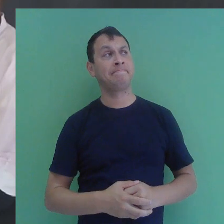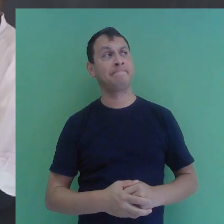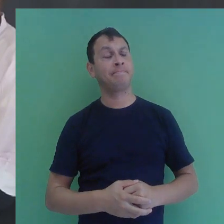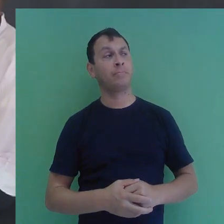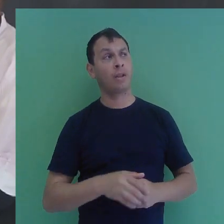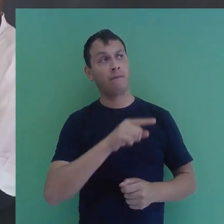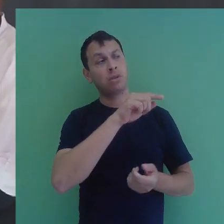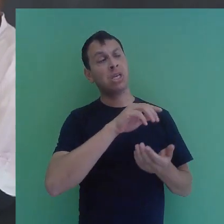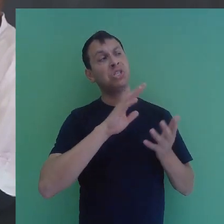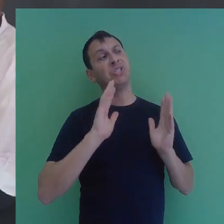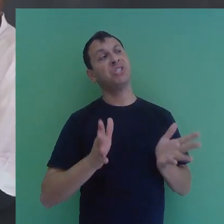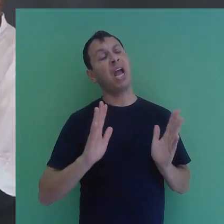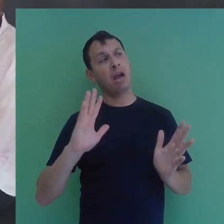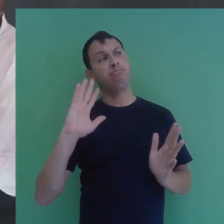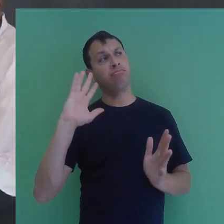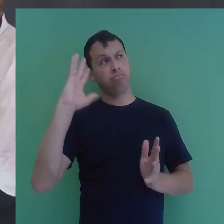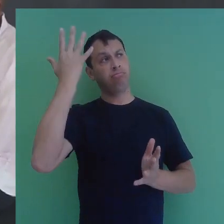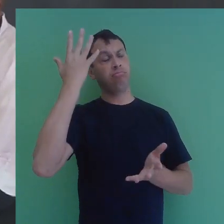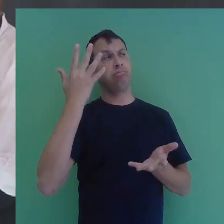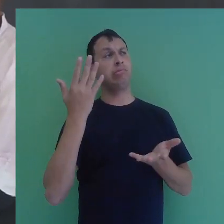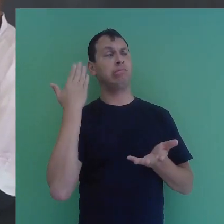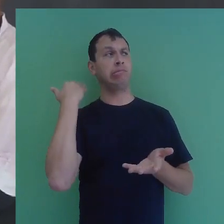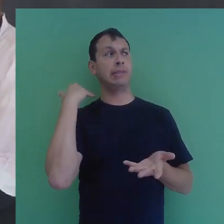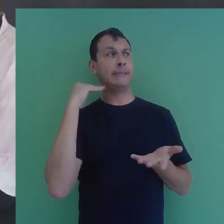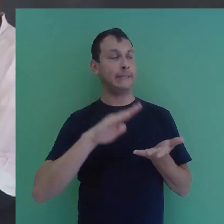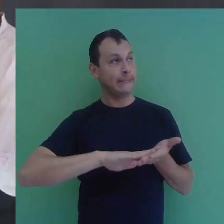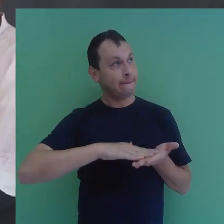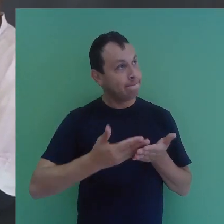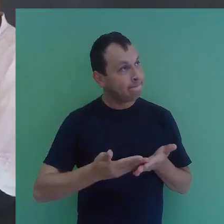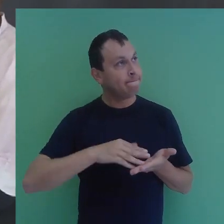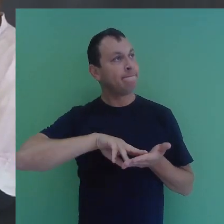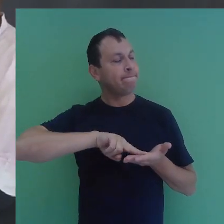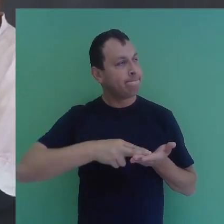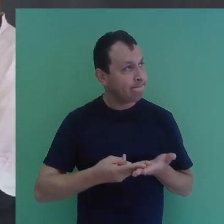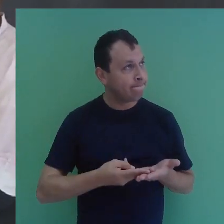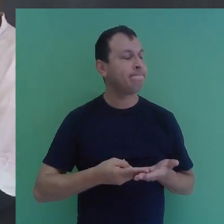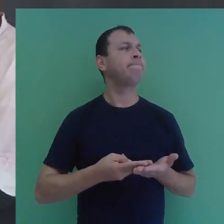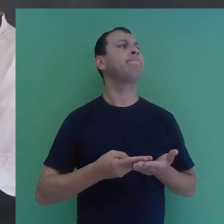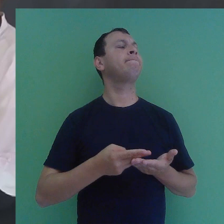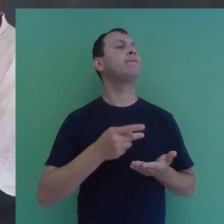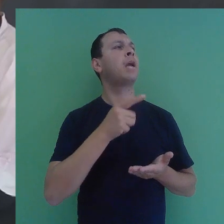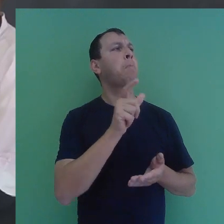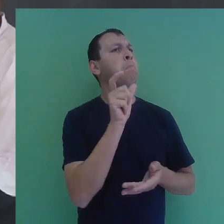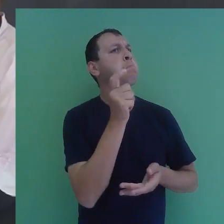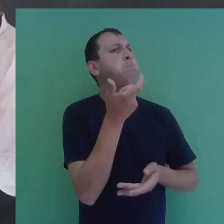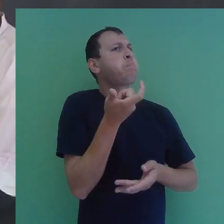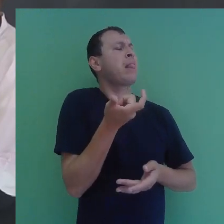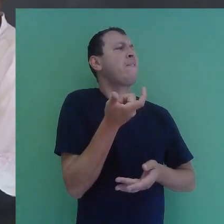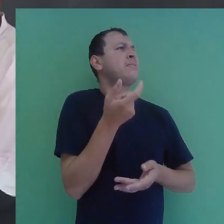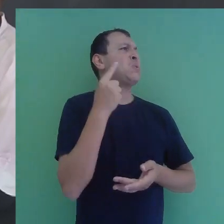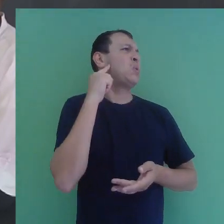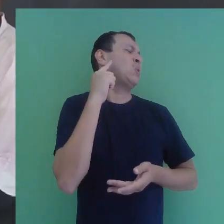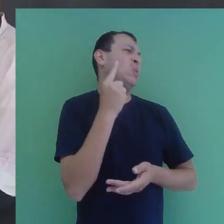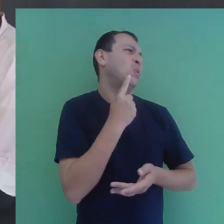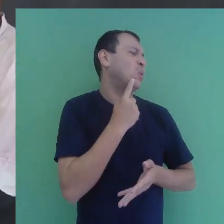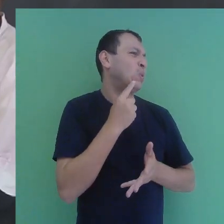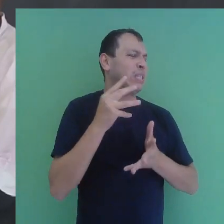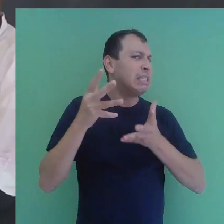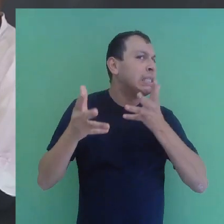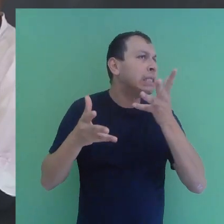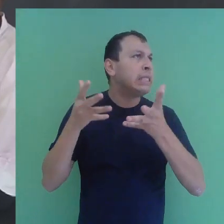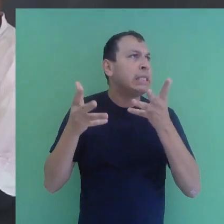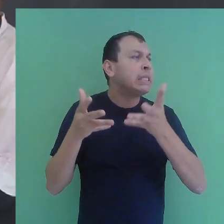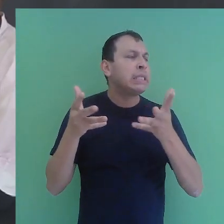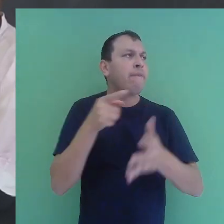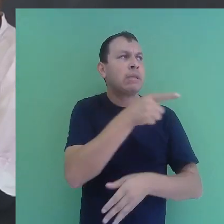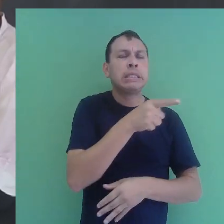alguma interpretação, alguma palestra, algum evento que você for interpretar, você já teve alguma palavra que o surdo fez o